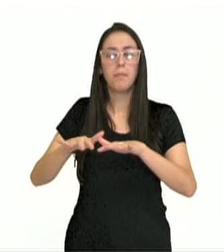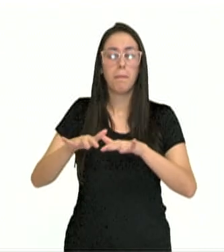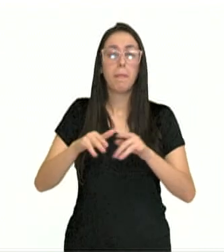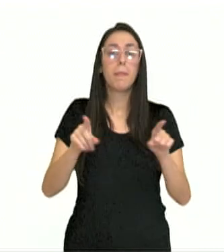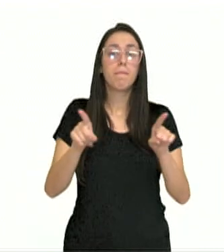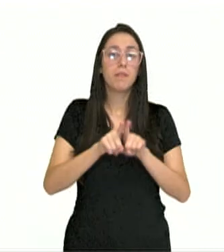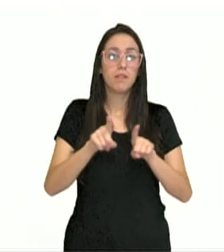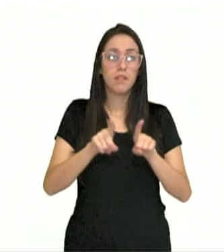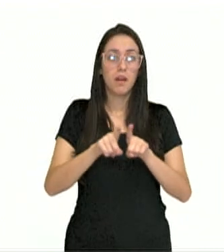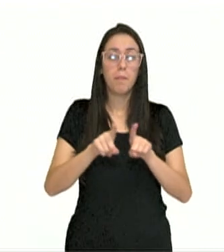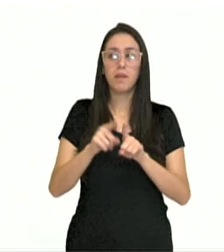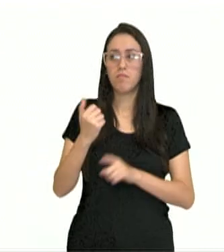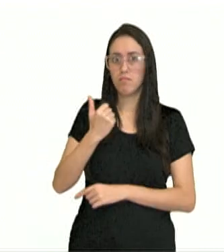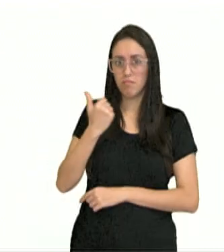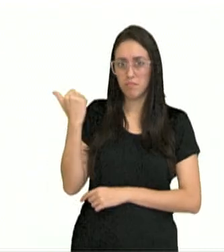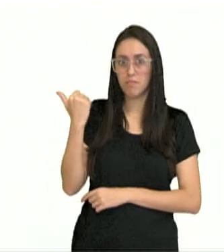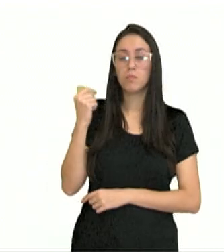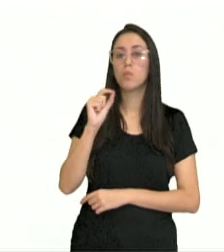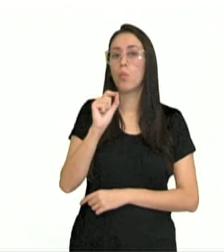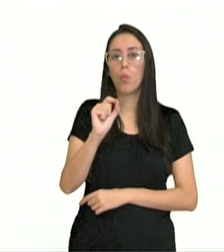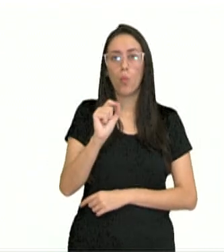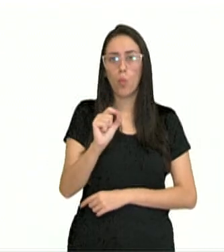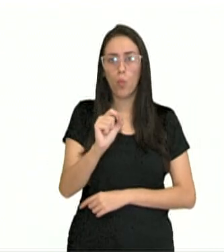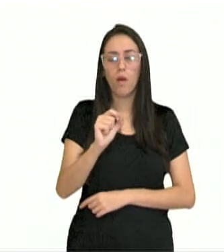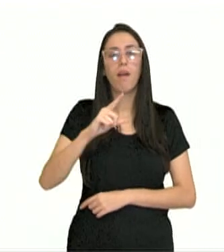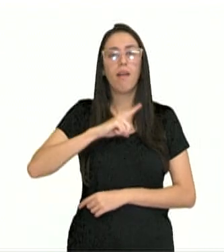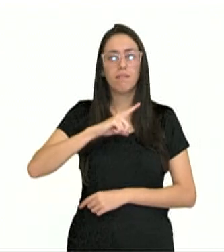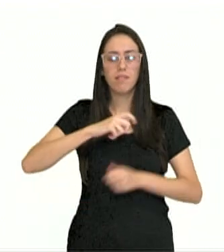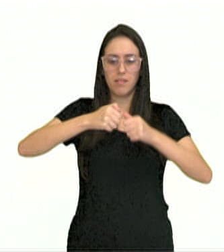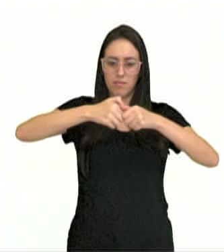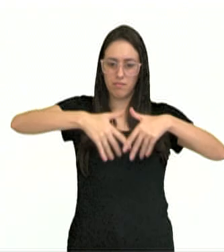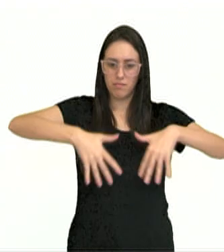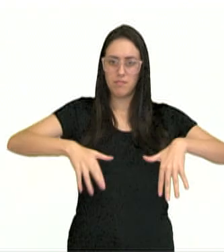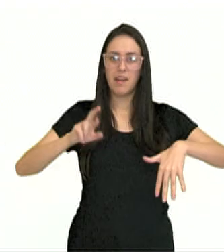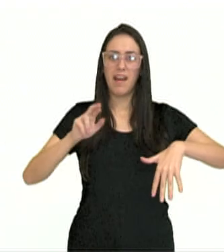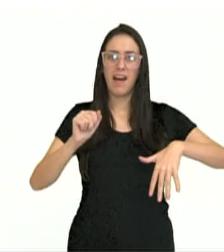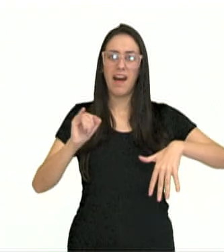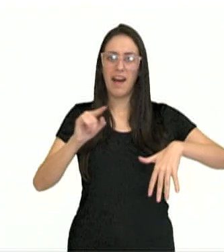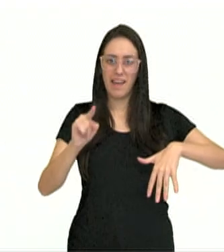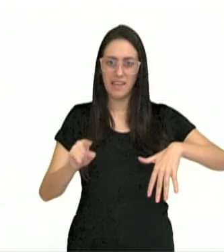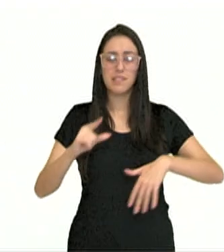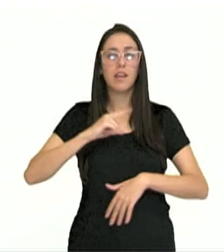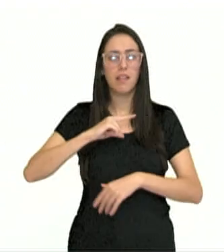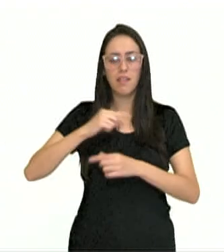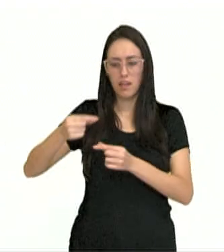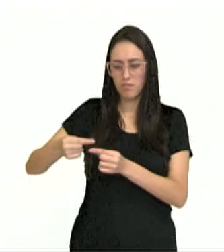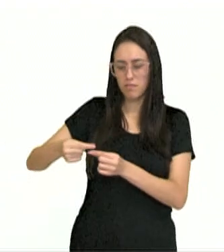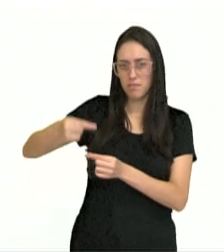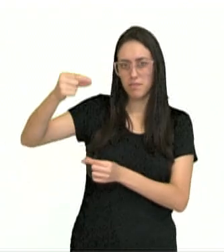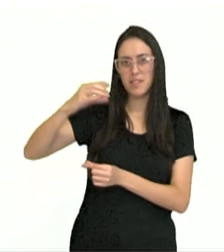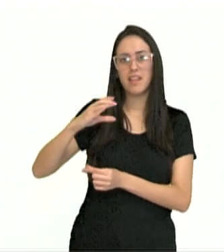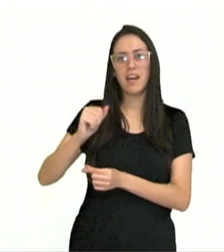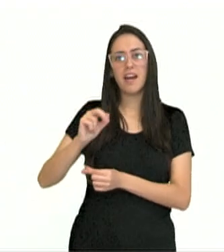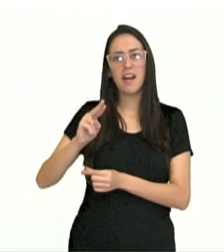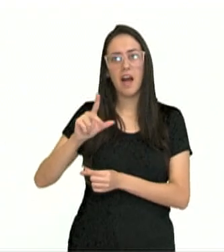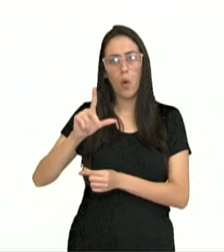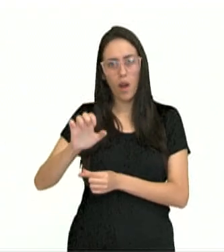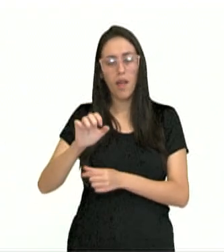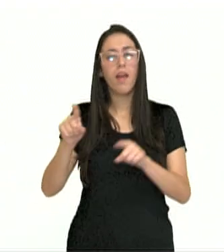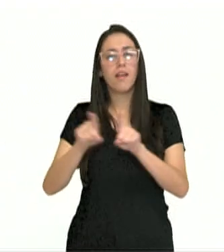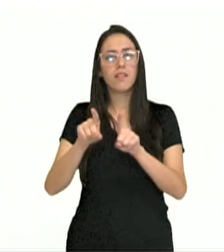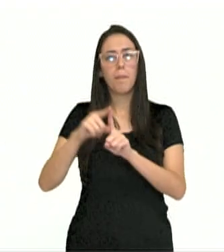disso, as gimnospermas apresentam raiz, apresentam caule e folhas